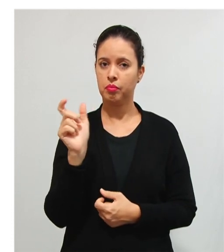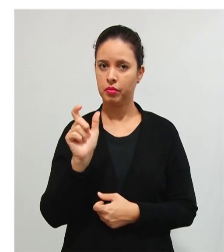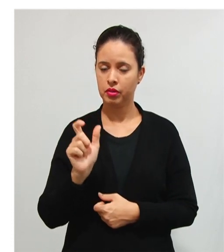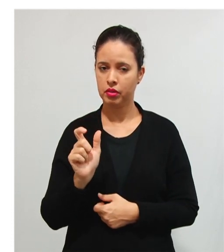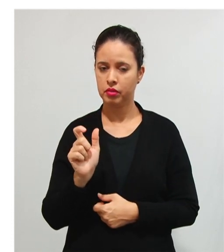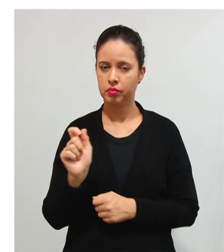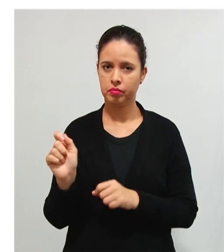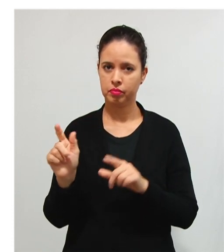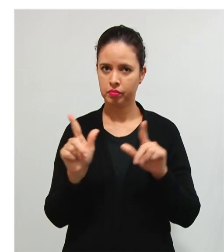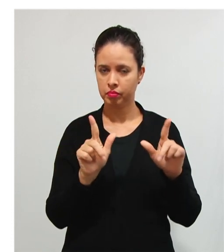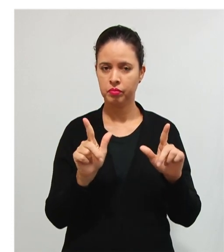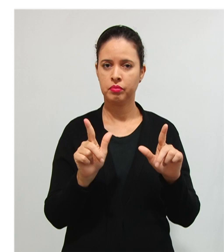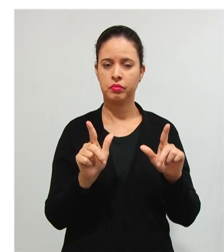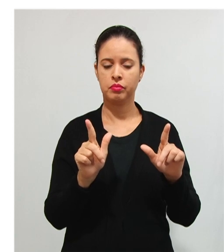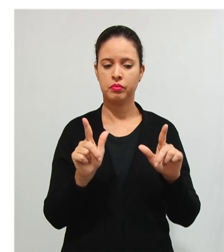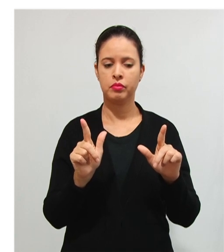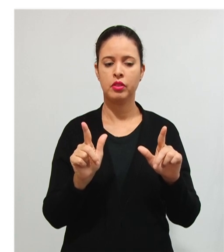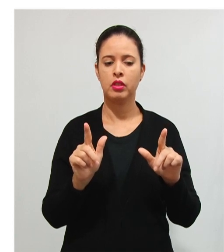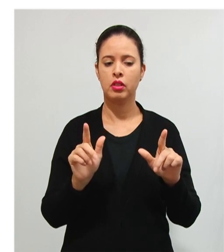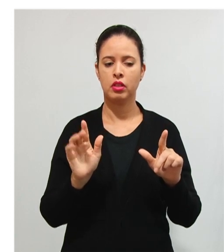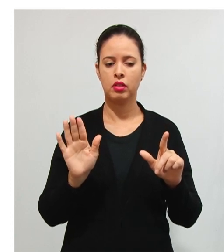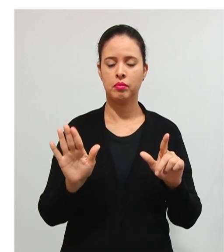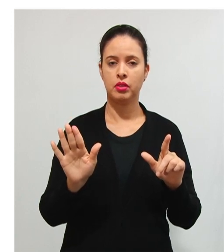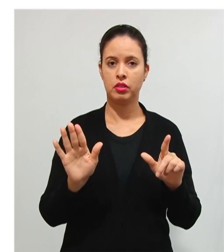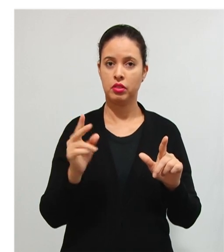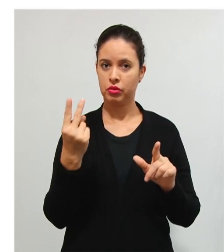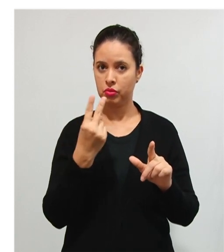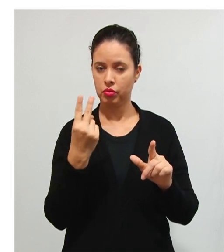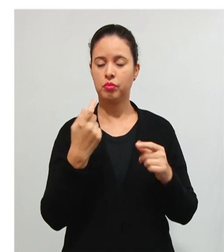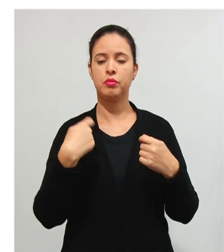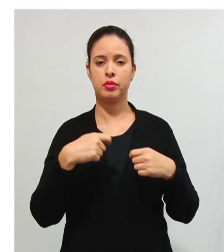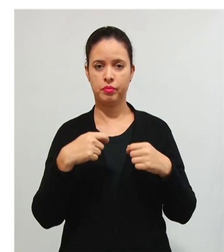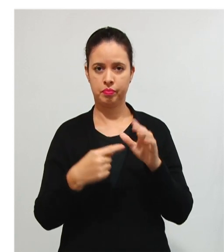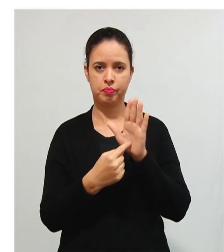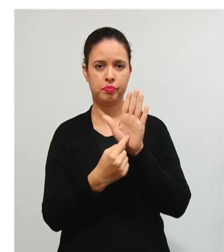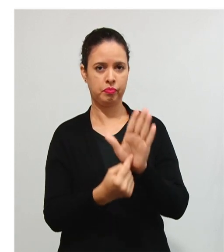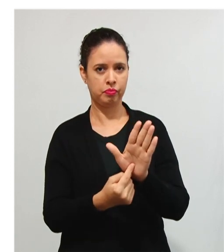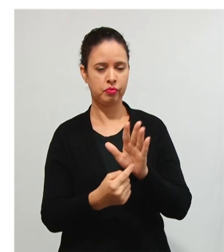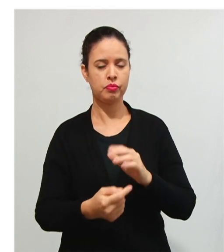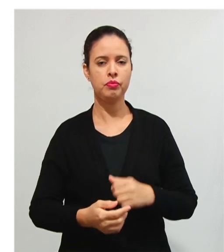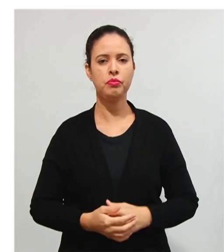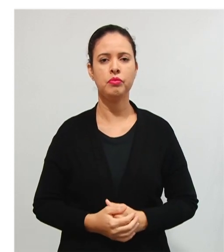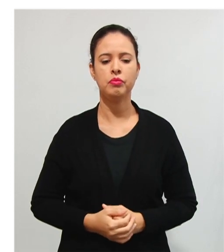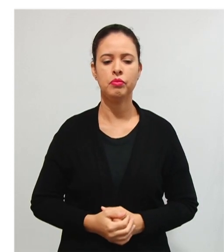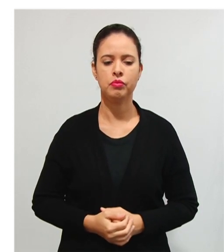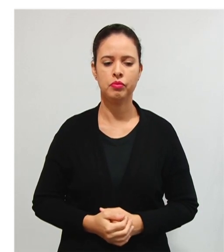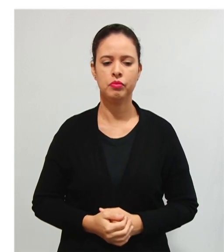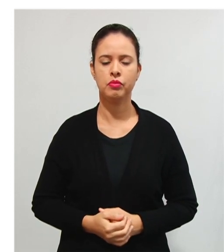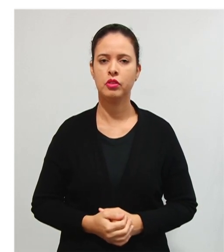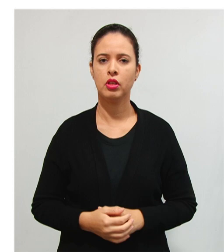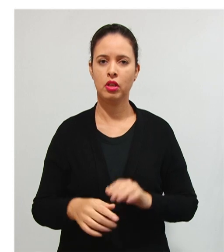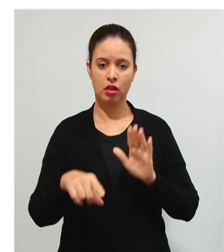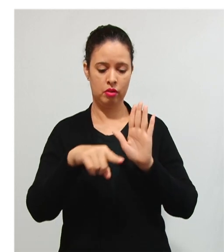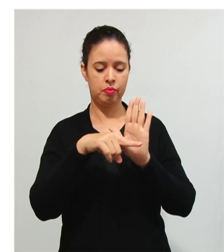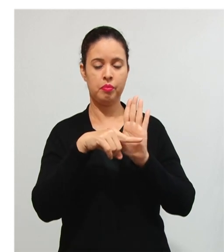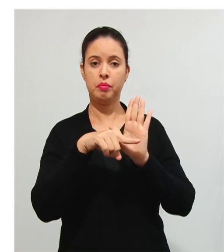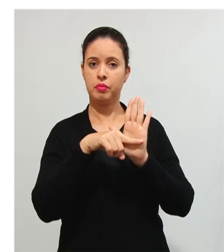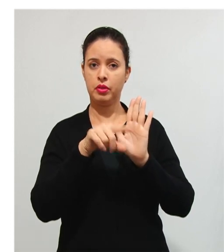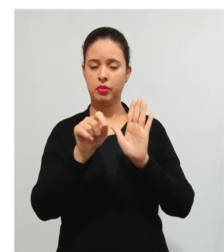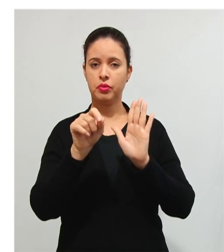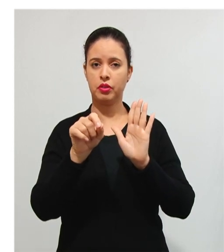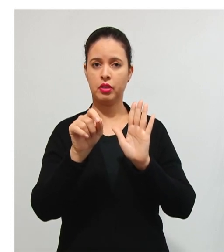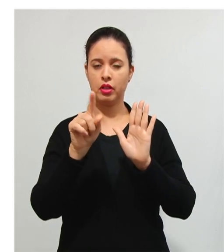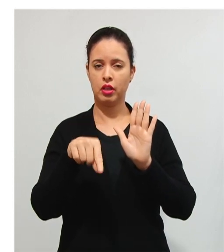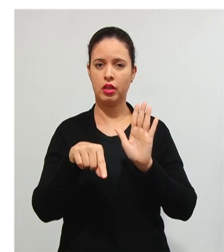apareçam. Não na mesma sequência, mas as duas precisam aparecer. O menos é um operador de